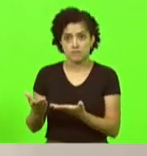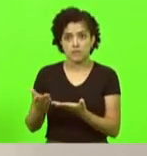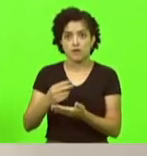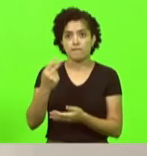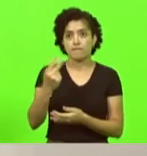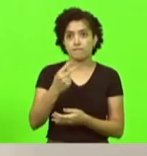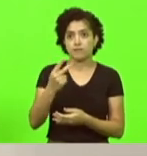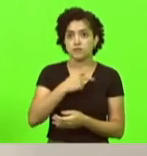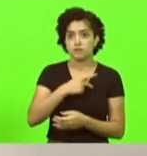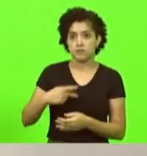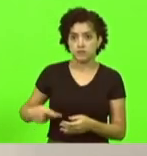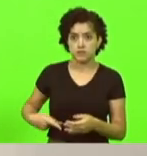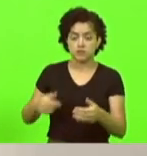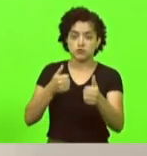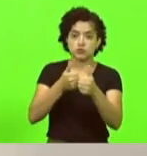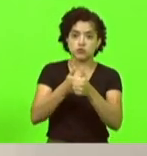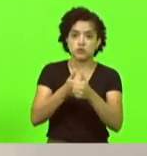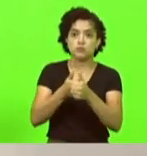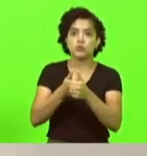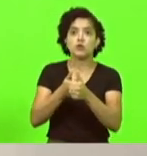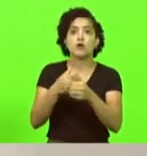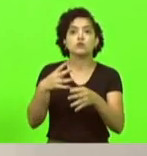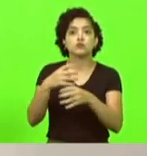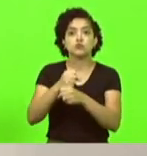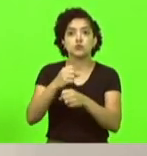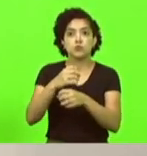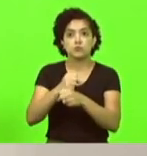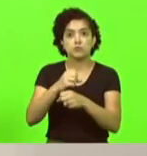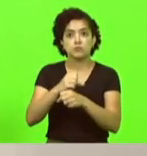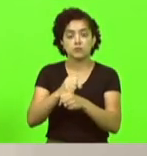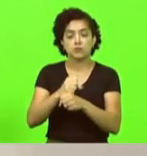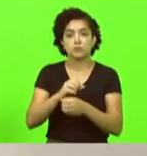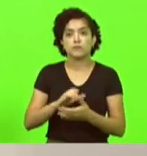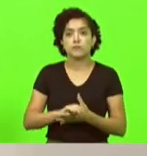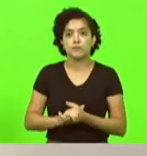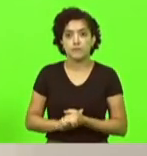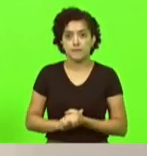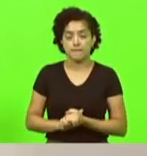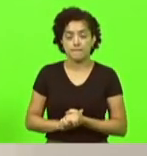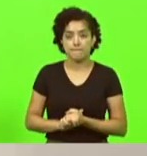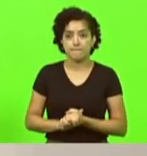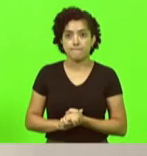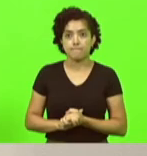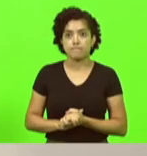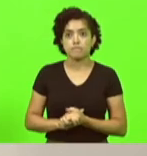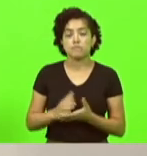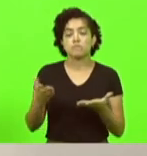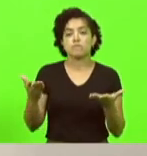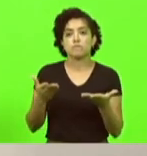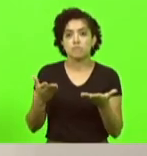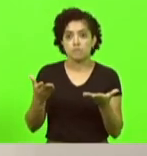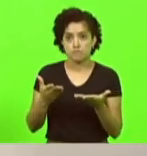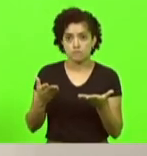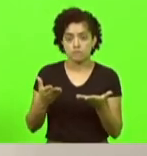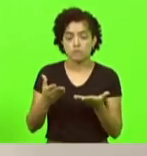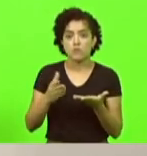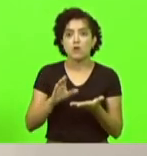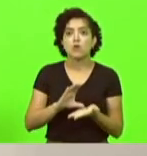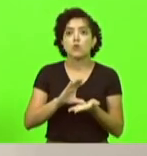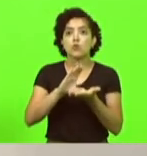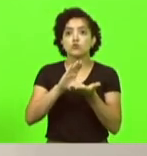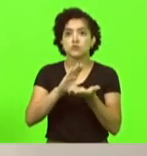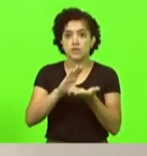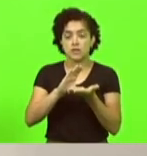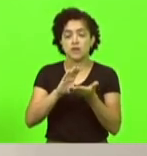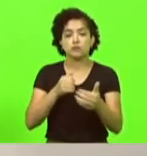vice-presidente do Tribunal de Contas do Estado de Santa Catarina Conselheiro herneus de Nadal o Excelentíssimo Senhor Conselheiro do Tribunal